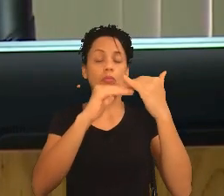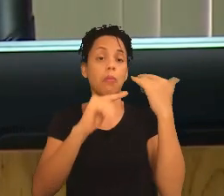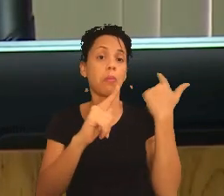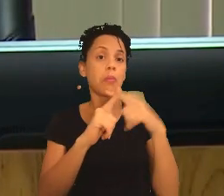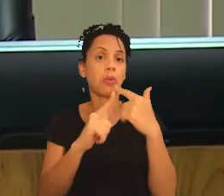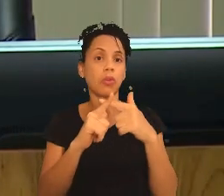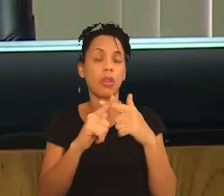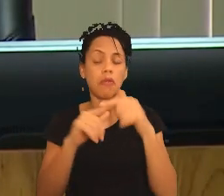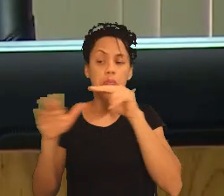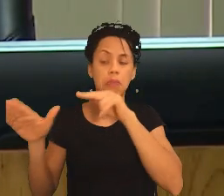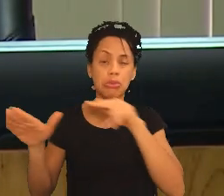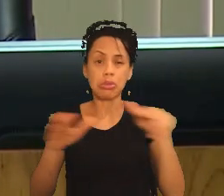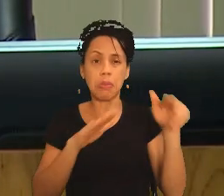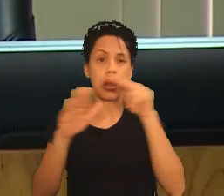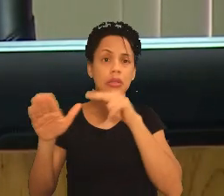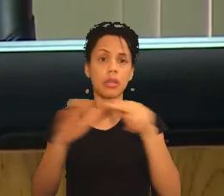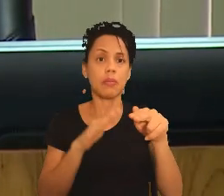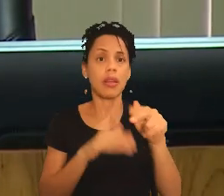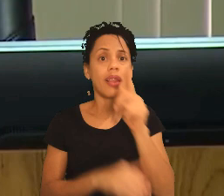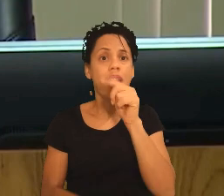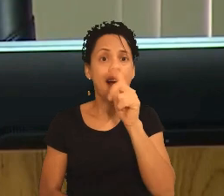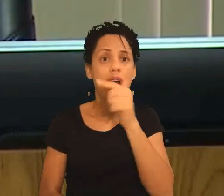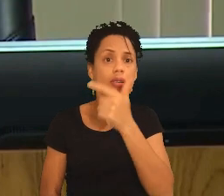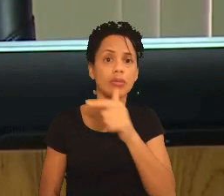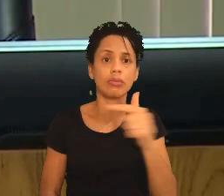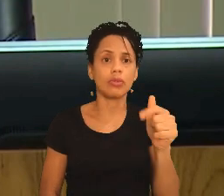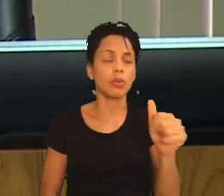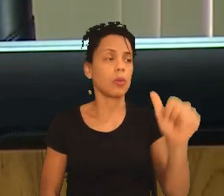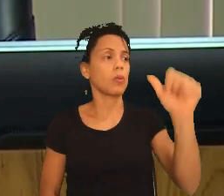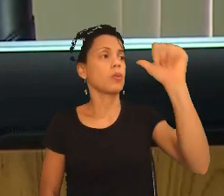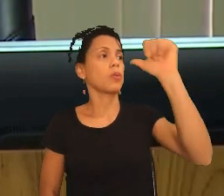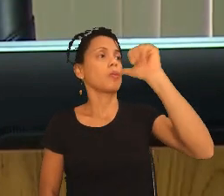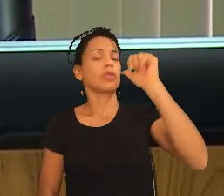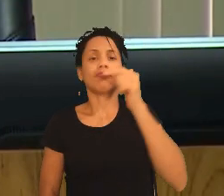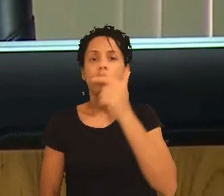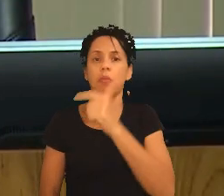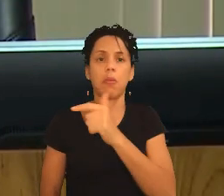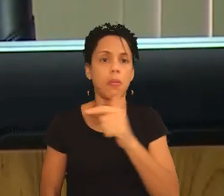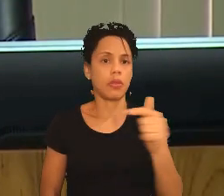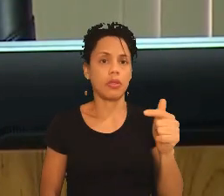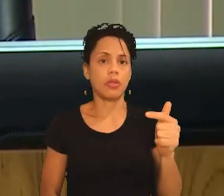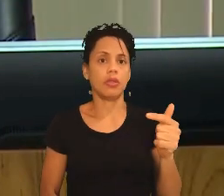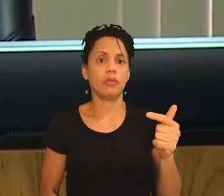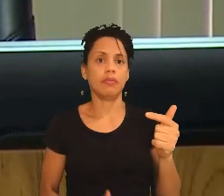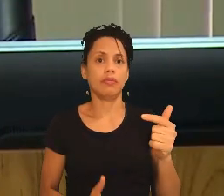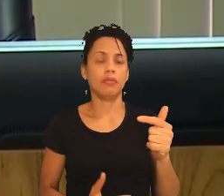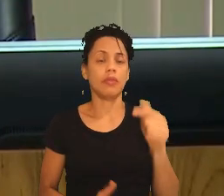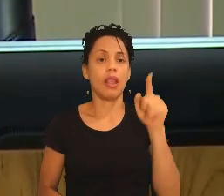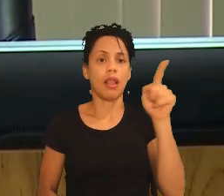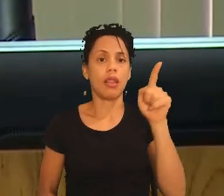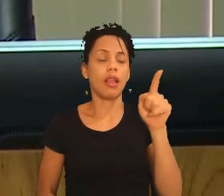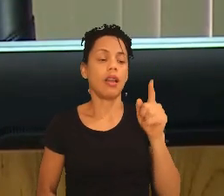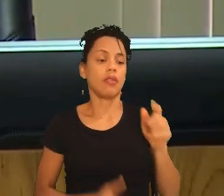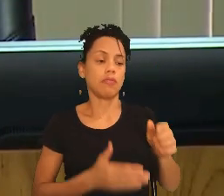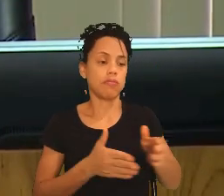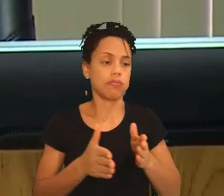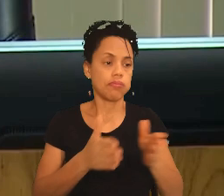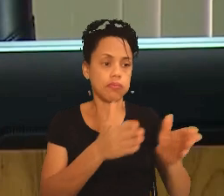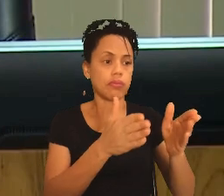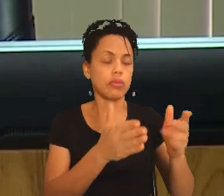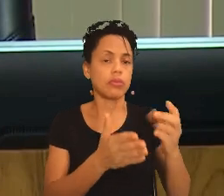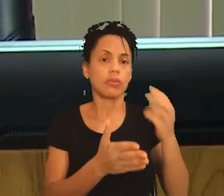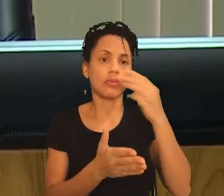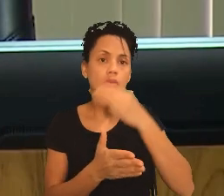Porque eles perceberam que o nosso povo não era um povo que impediu o progresso quando eles ficaram mais de uma semana sem beber